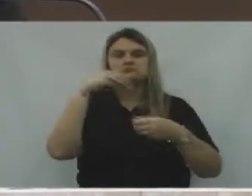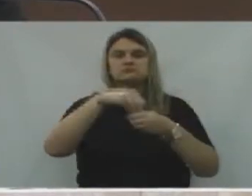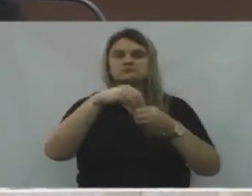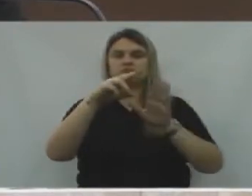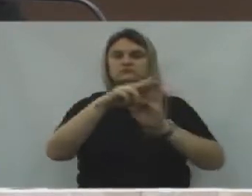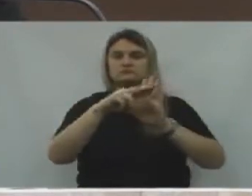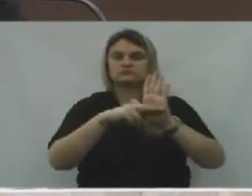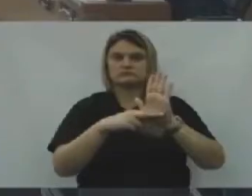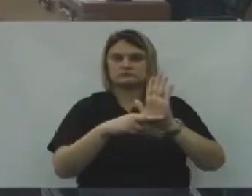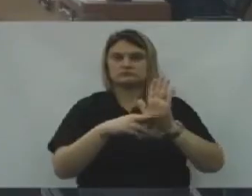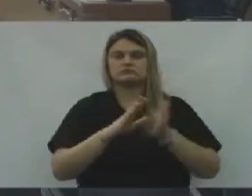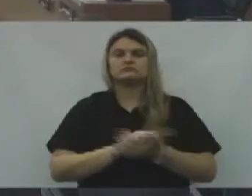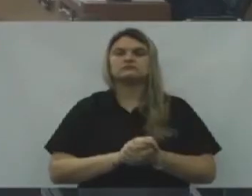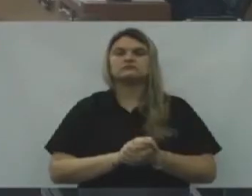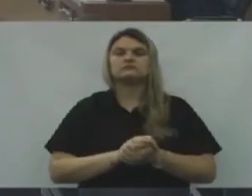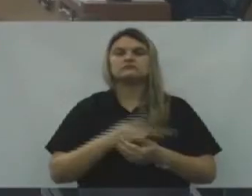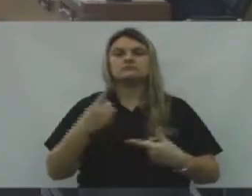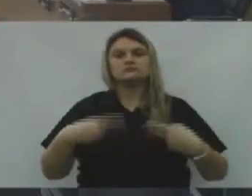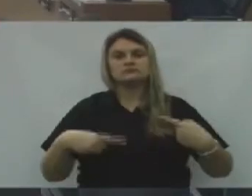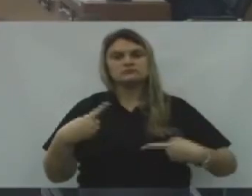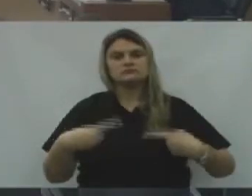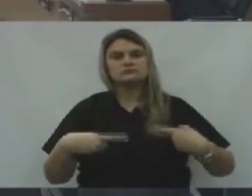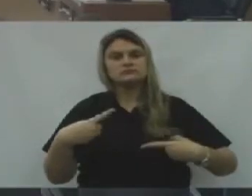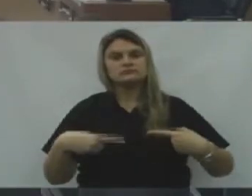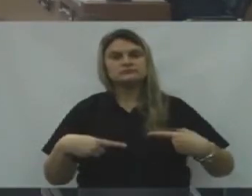regimento. É o parecer. Em discussão,